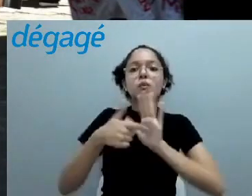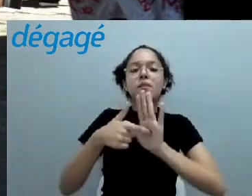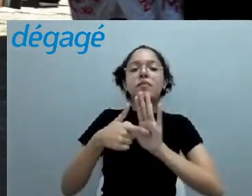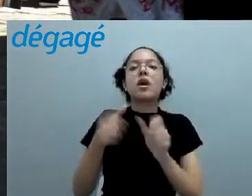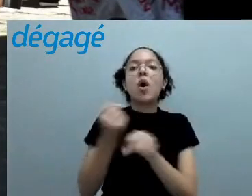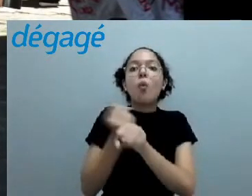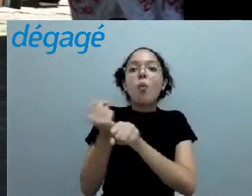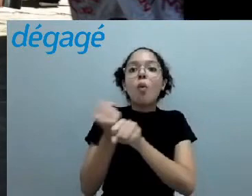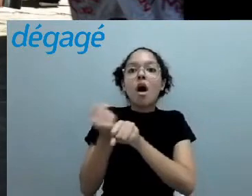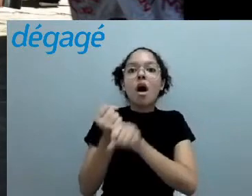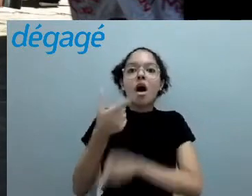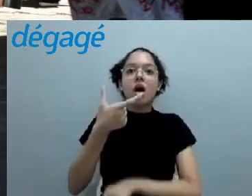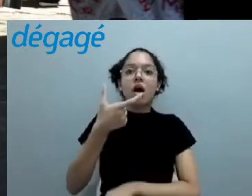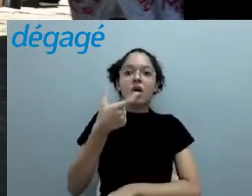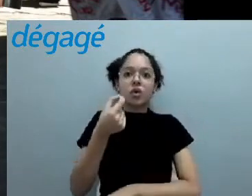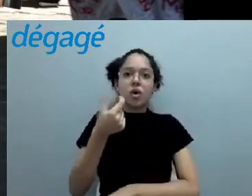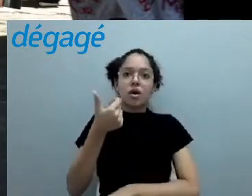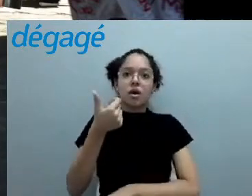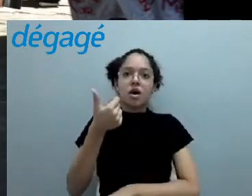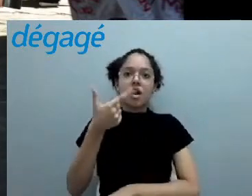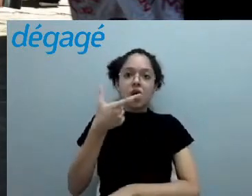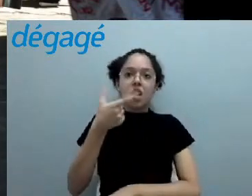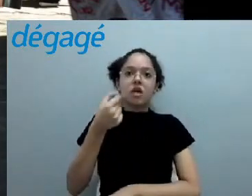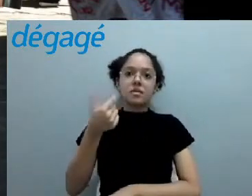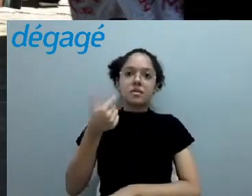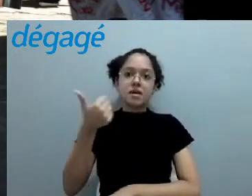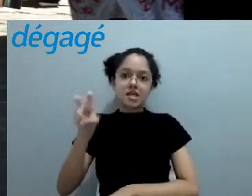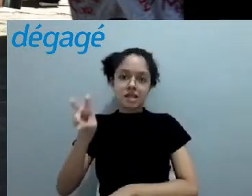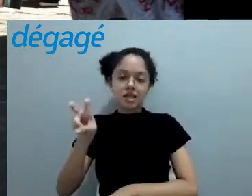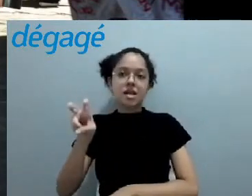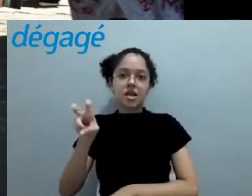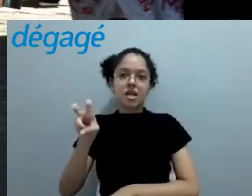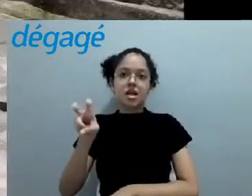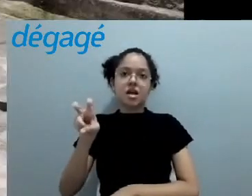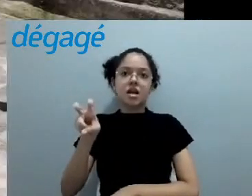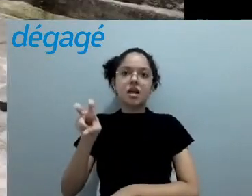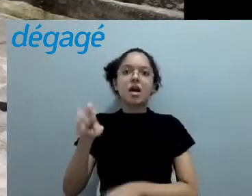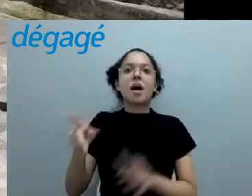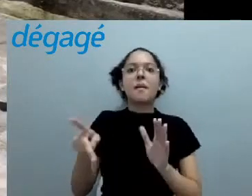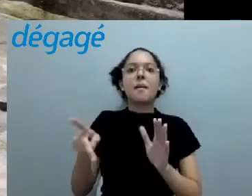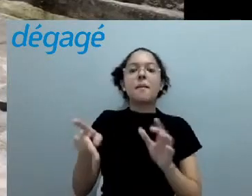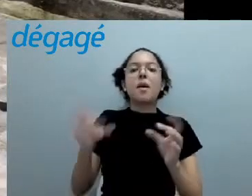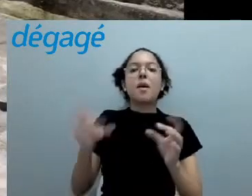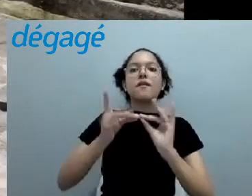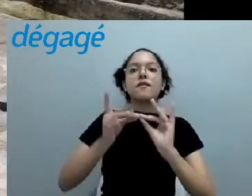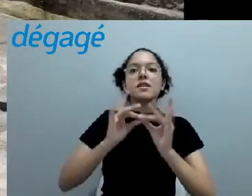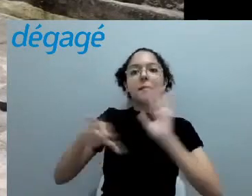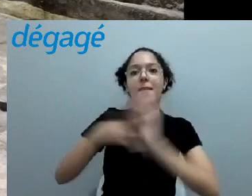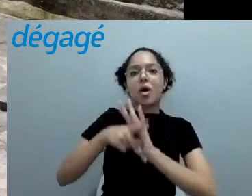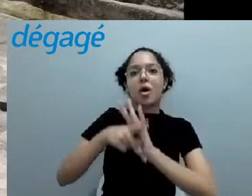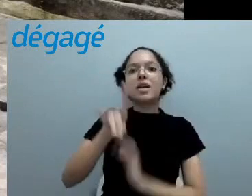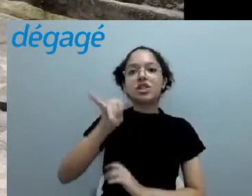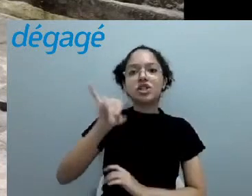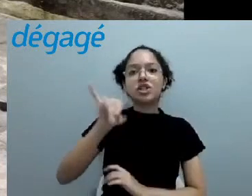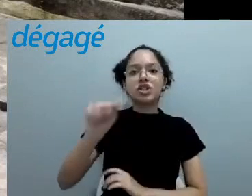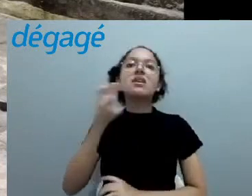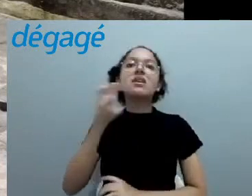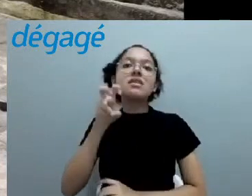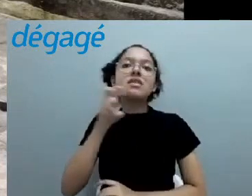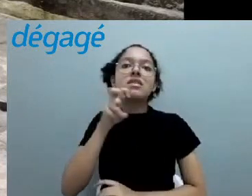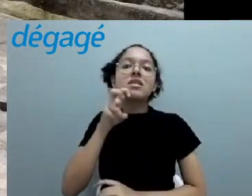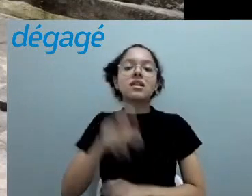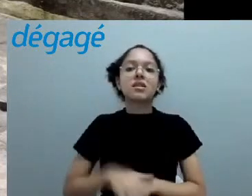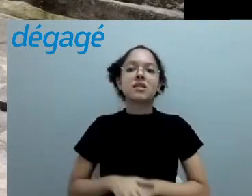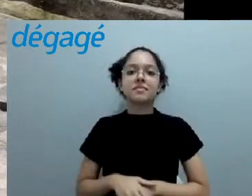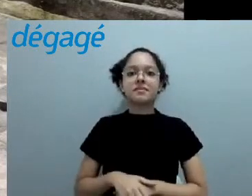trabalho ampliando para os responsáveis dos participantes da oficina de quinta-feira, onde duas bolsistas da psicologia realizavam as